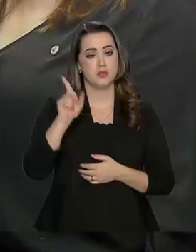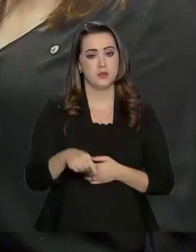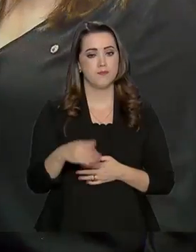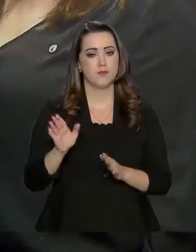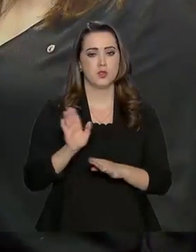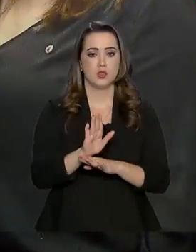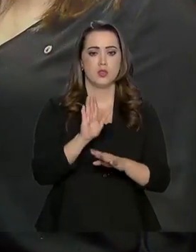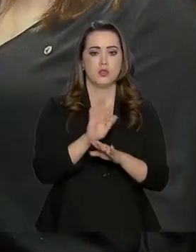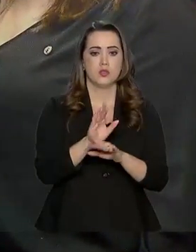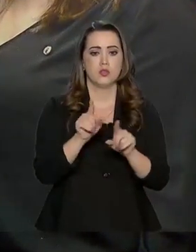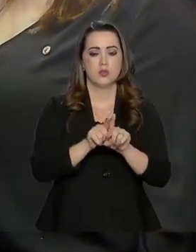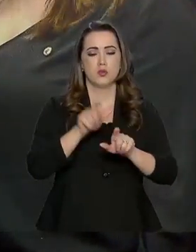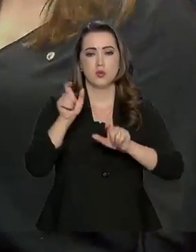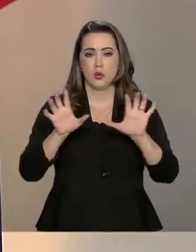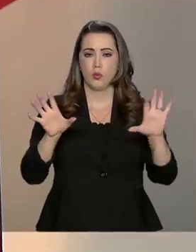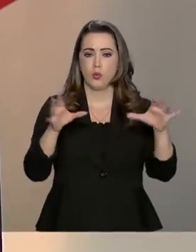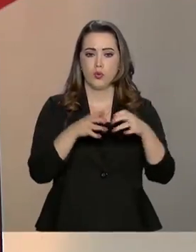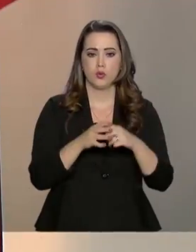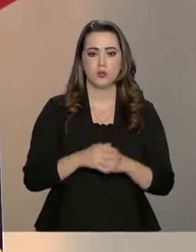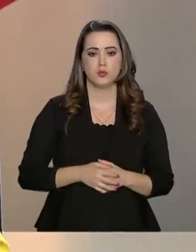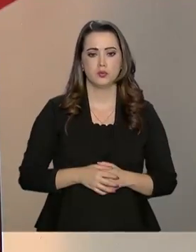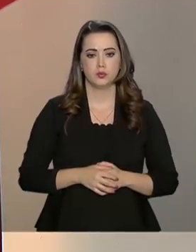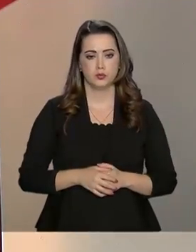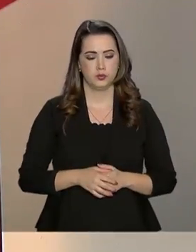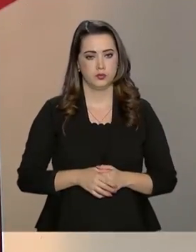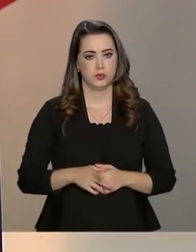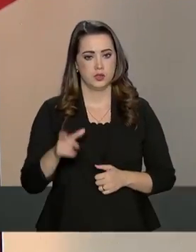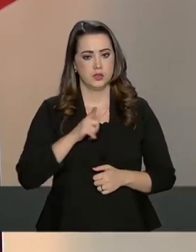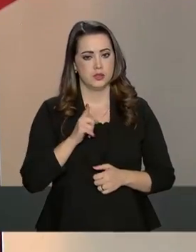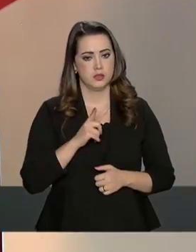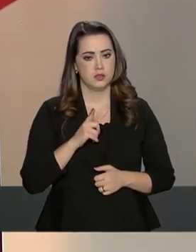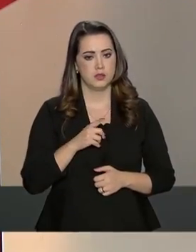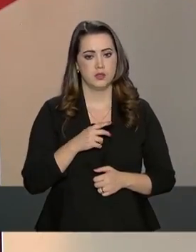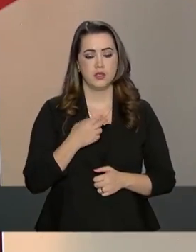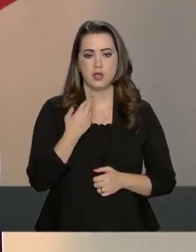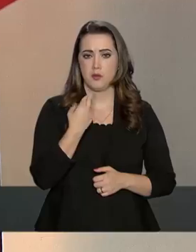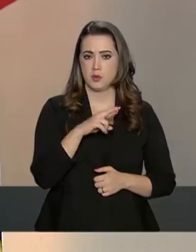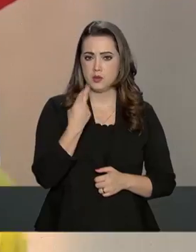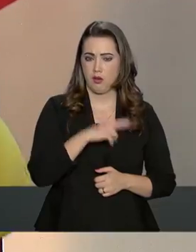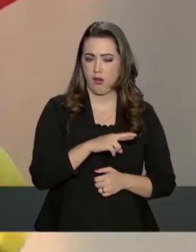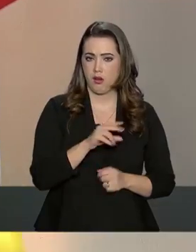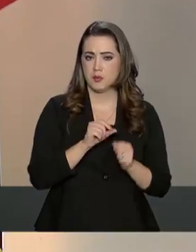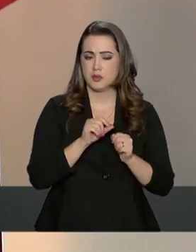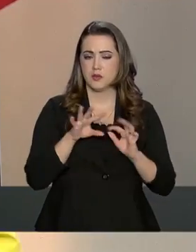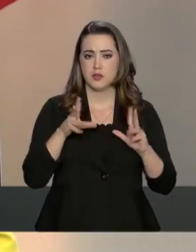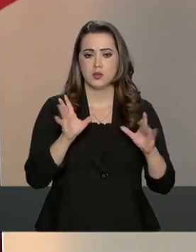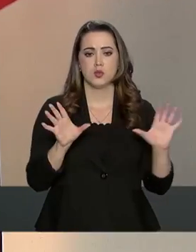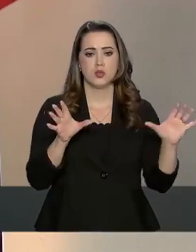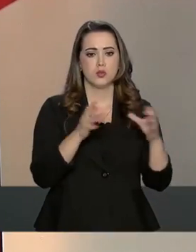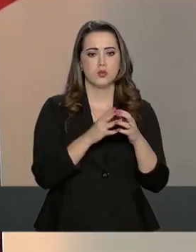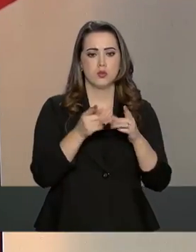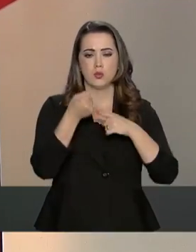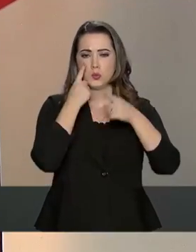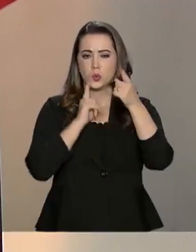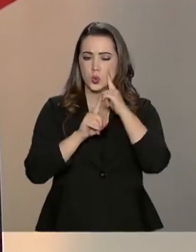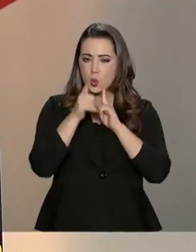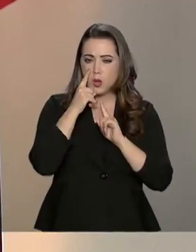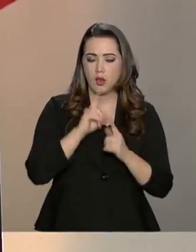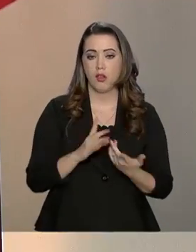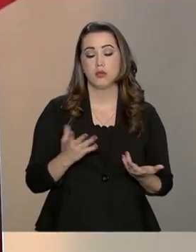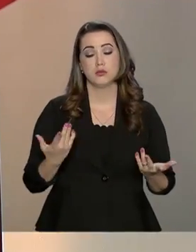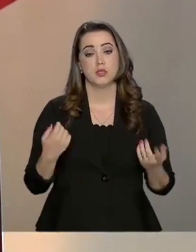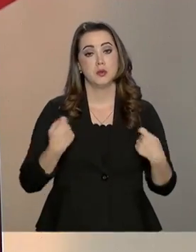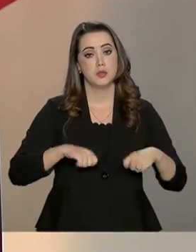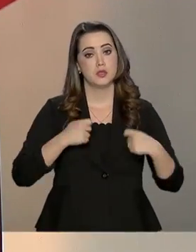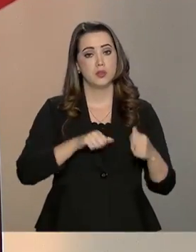apoio oferecido a esse grupo nós temos recebido denúncias que faz toda a equipe chorar e nós